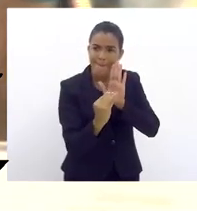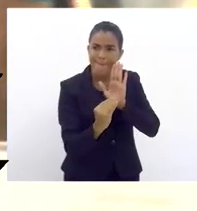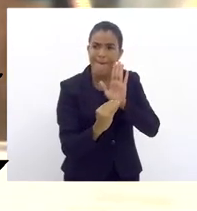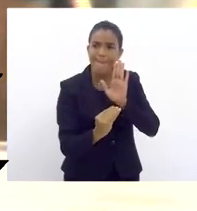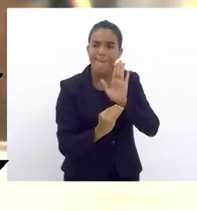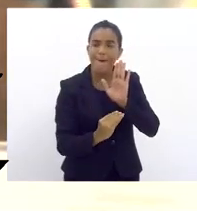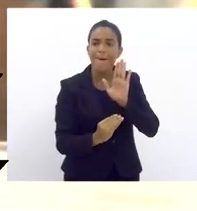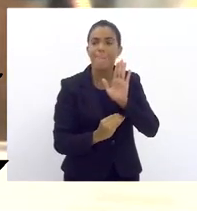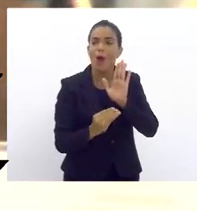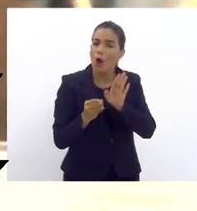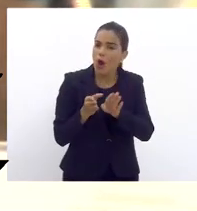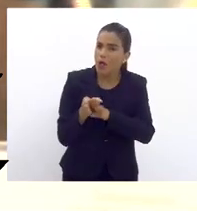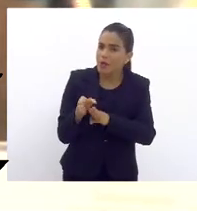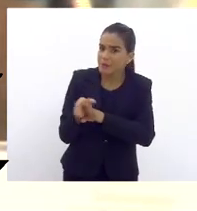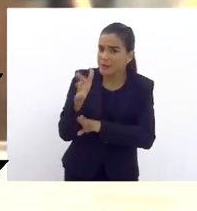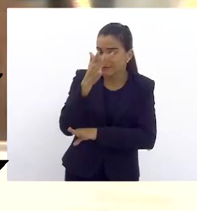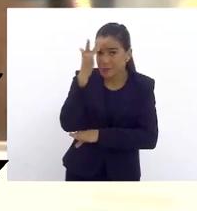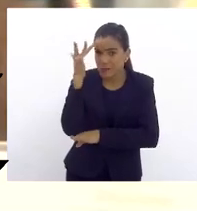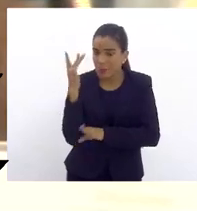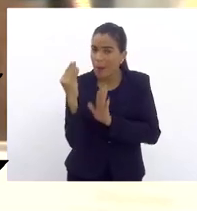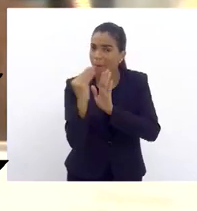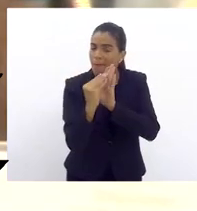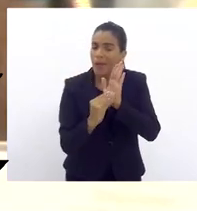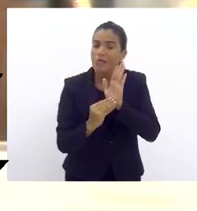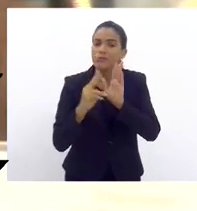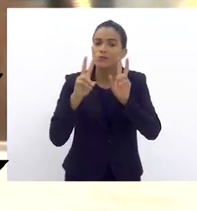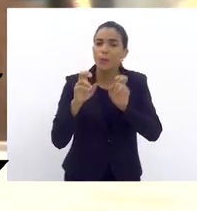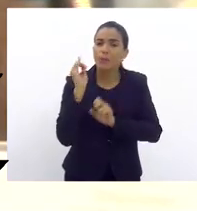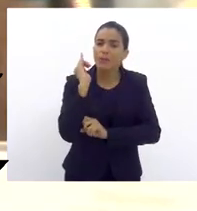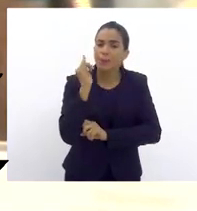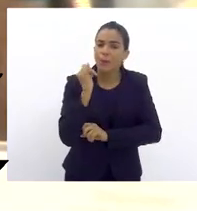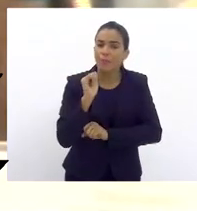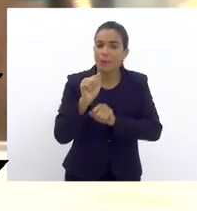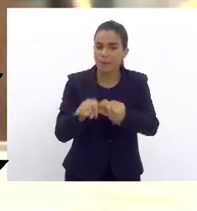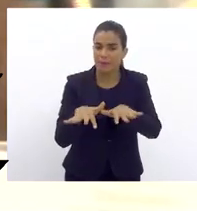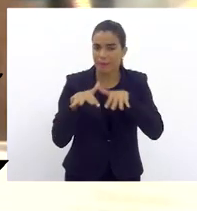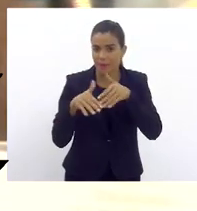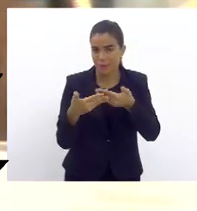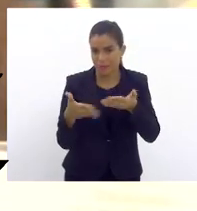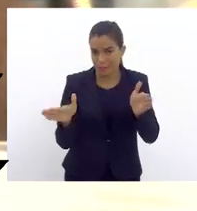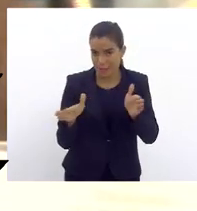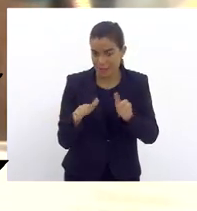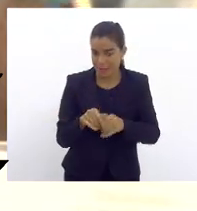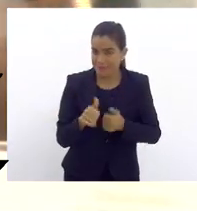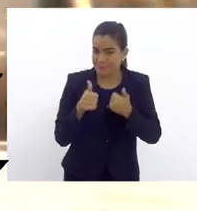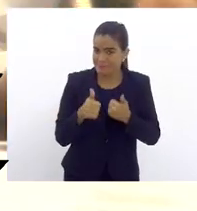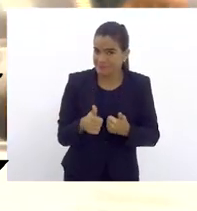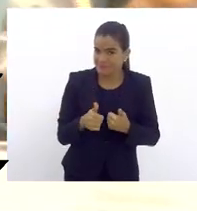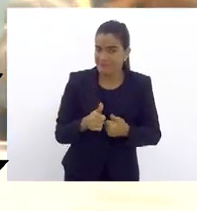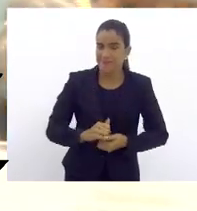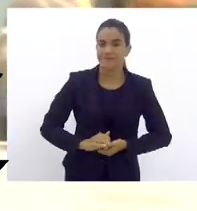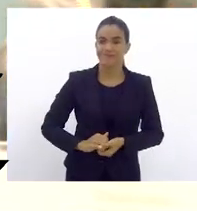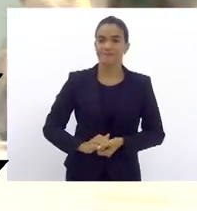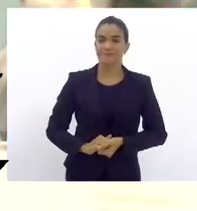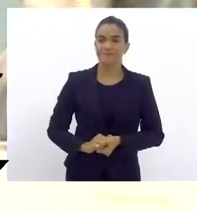meio orientando as pessoas para fazerem os depoimentos sobre essa audiência sobre os passos que vamos dar tá bom